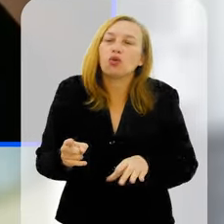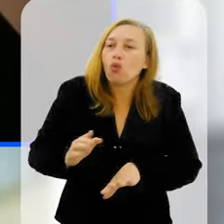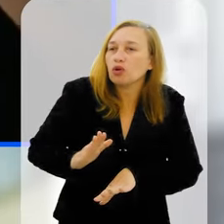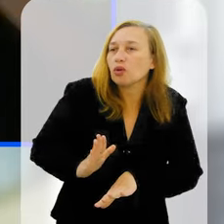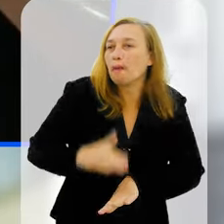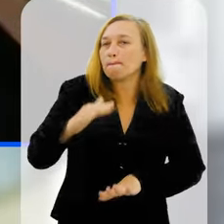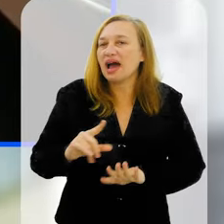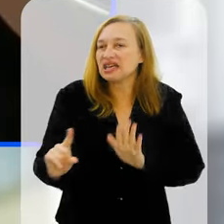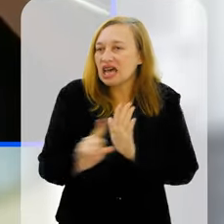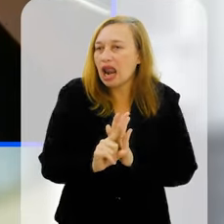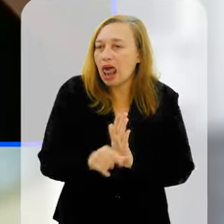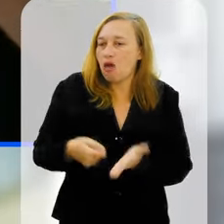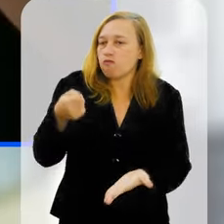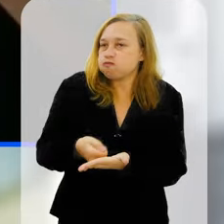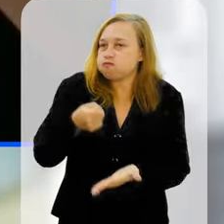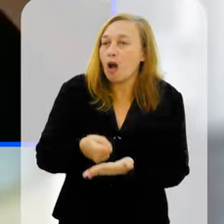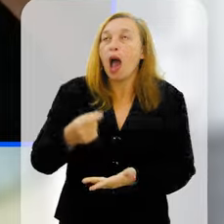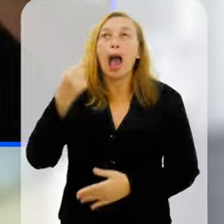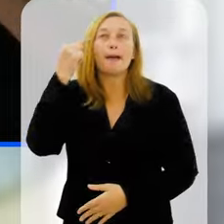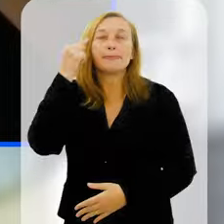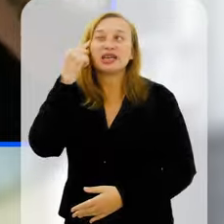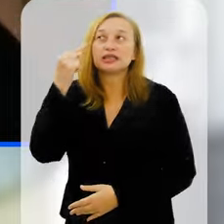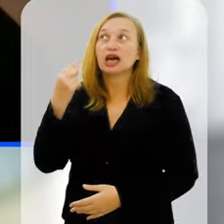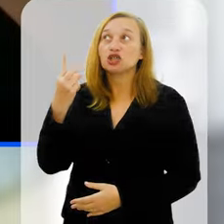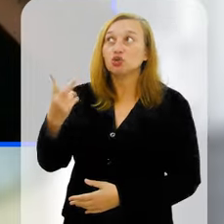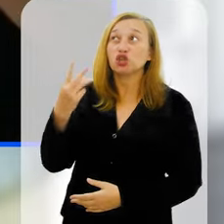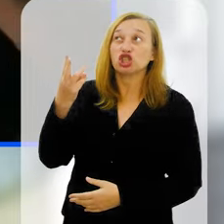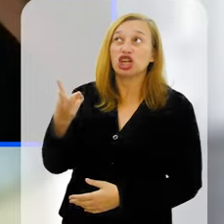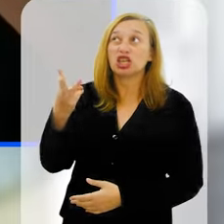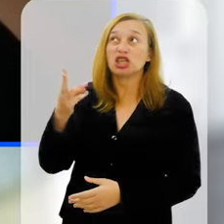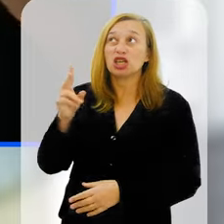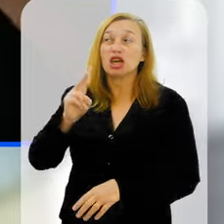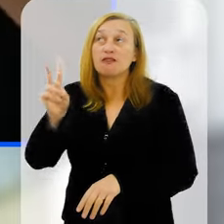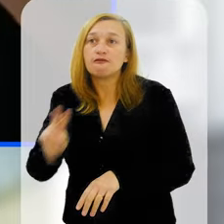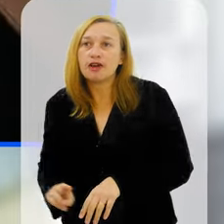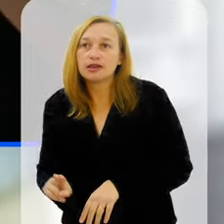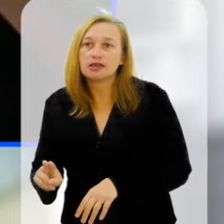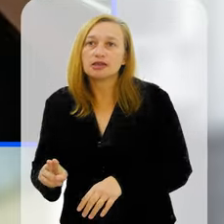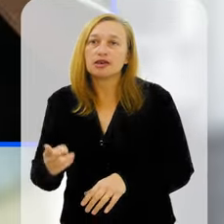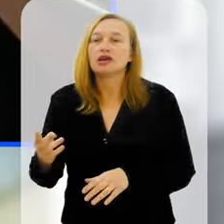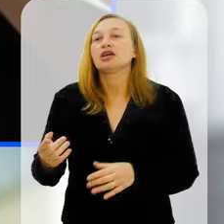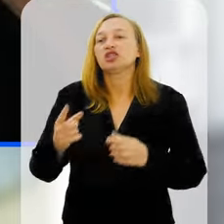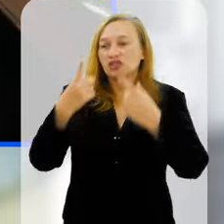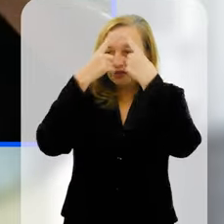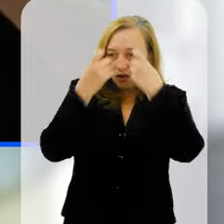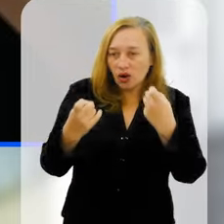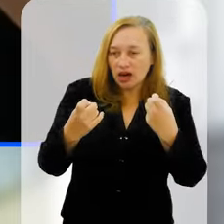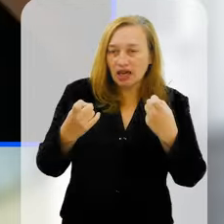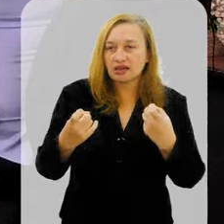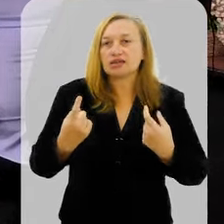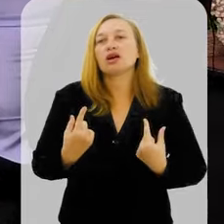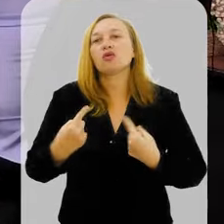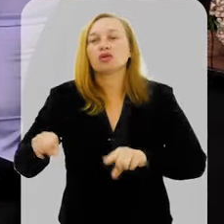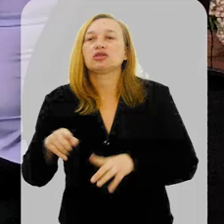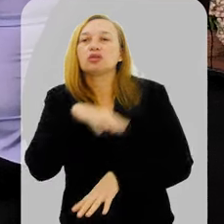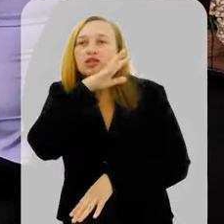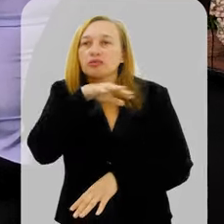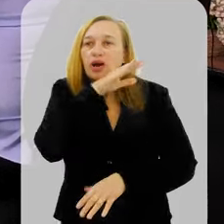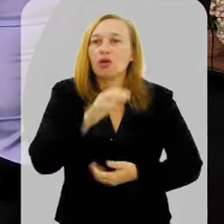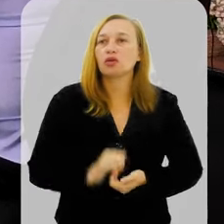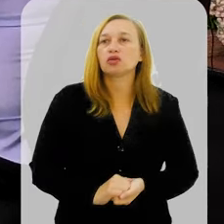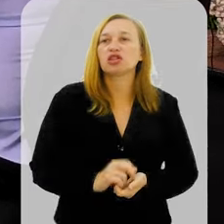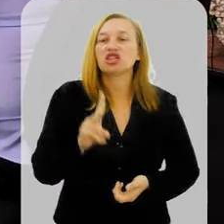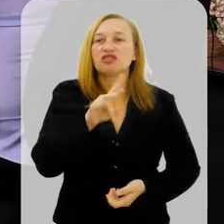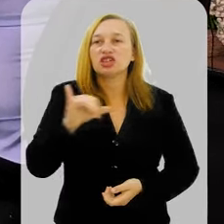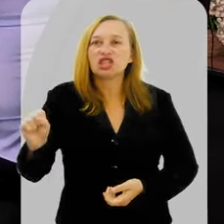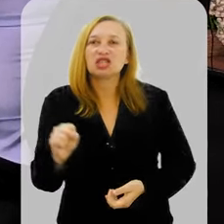estão atuando. Mas eu acho que quanto mais severa, mais as pessoas vão pensar duas vezes antes de fazer algum mal ao animal. Doutor Vinícius, também existem